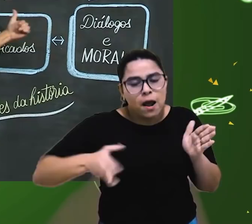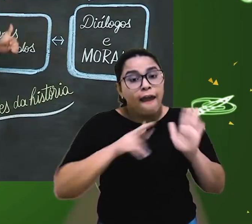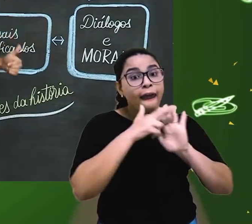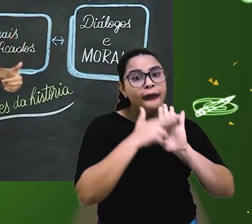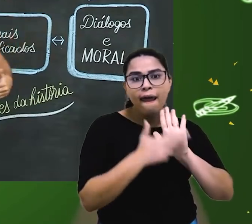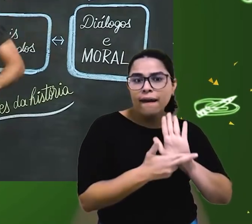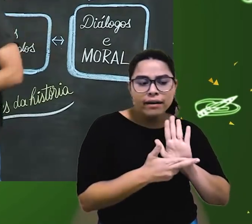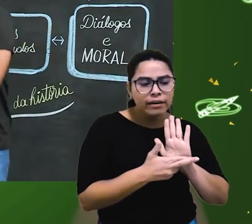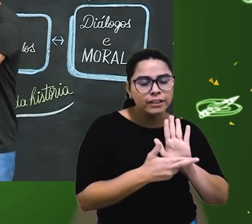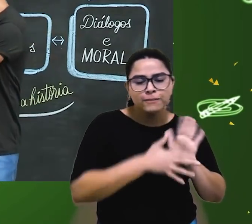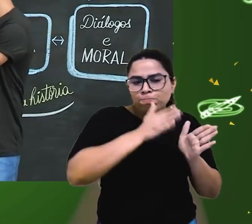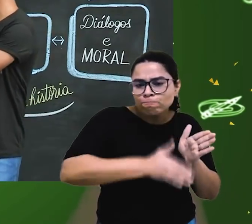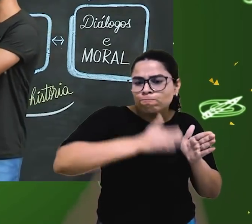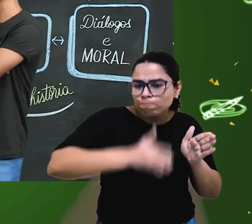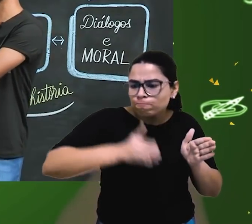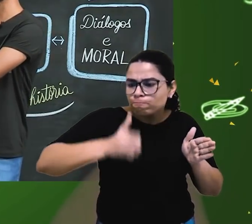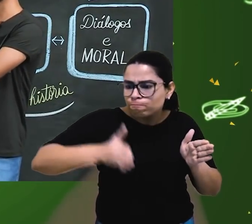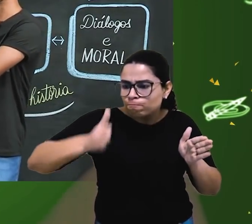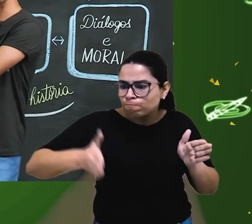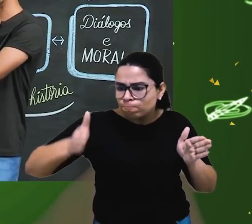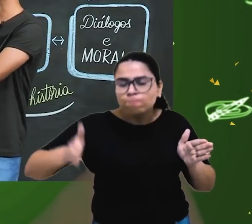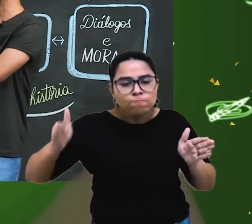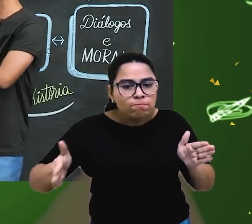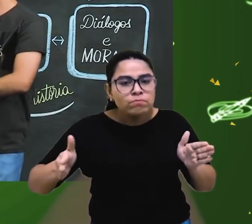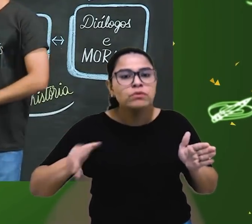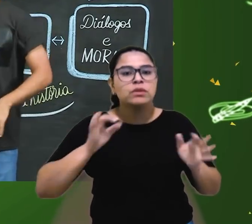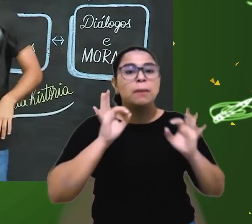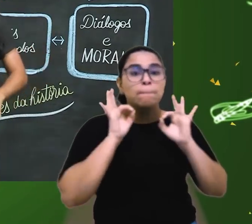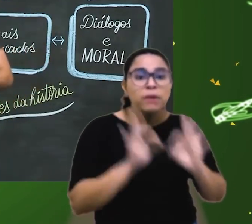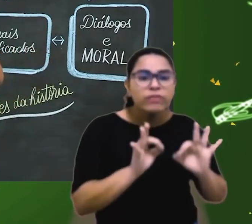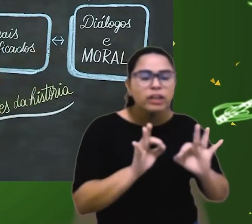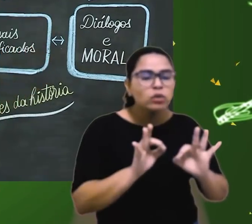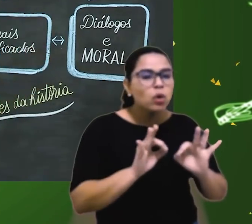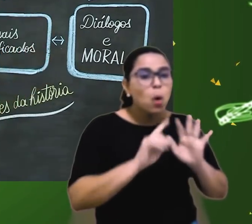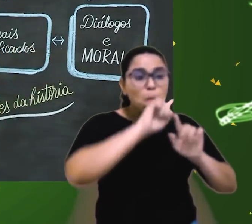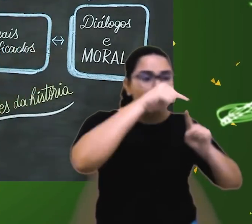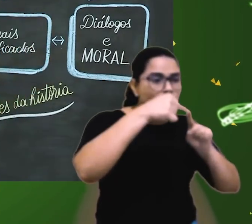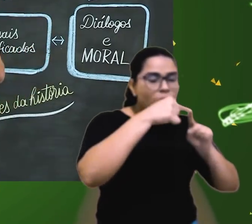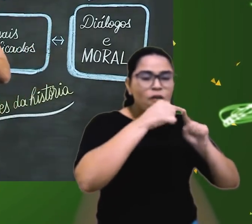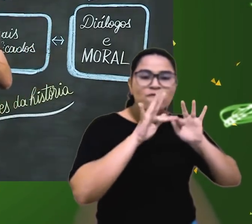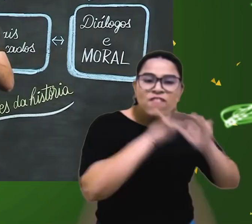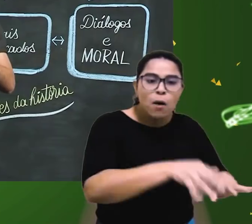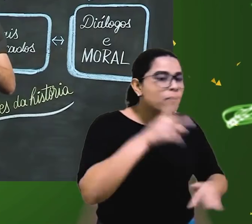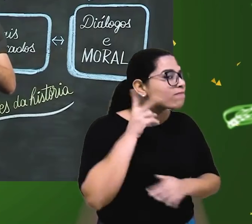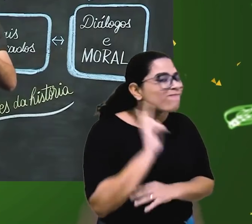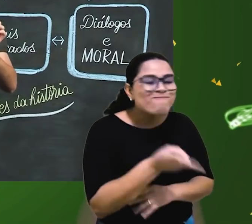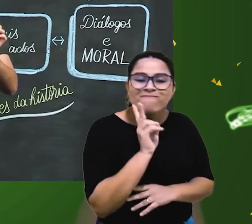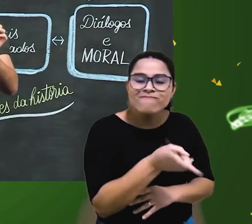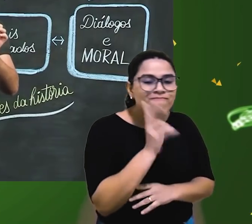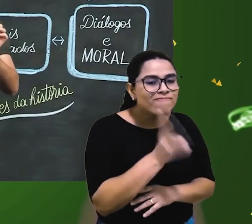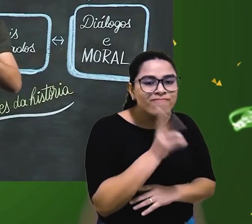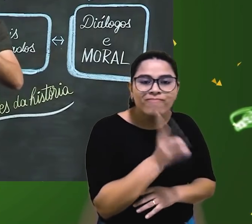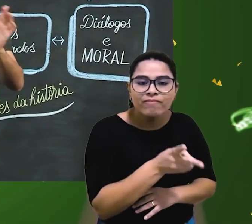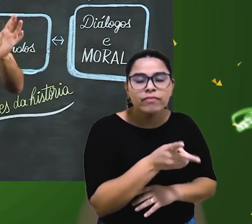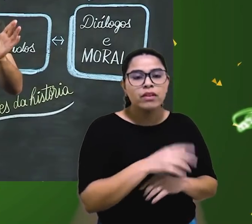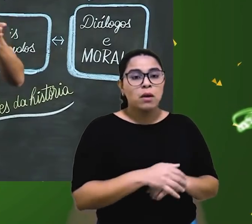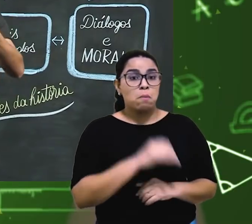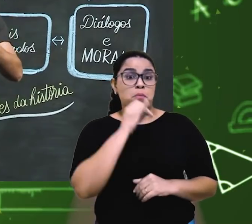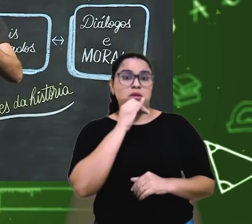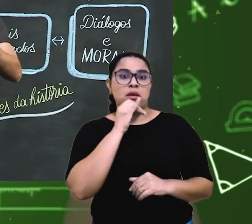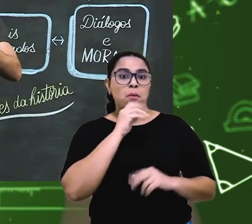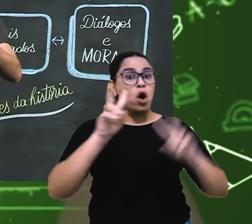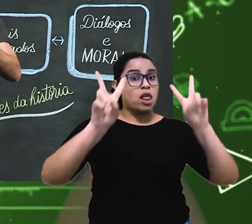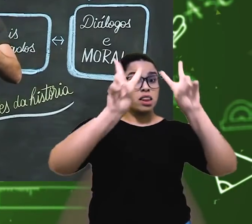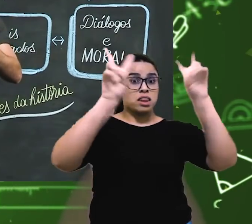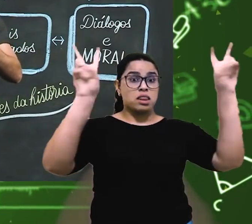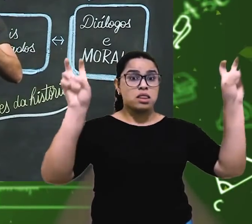muitas vezes, além desses elementos narrativos típicos de qualquer história, ela parte de um título que geralmente, esse título, é o nome dos animais